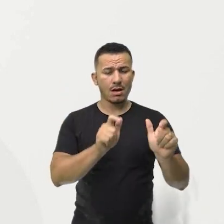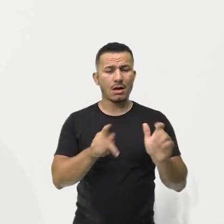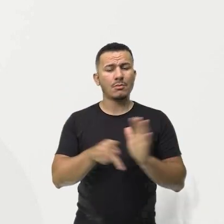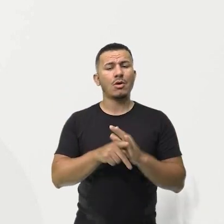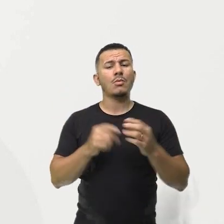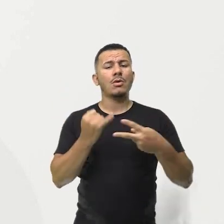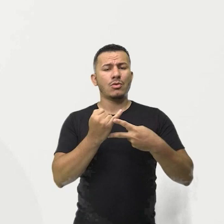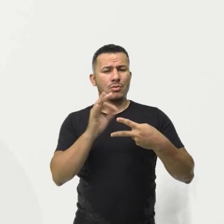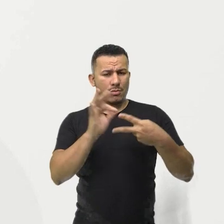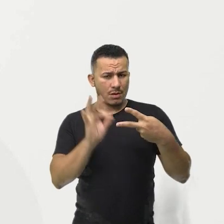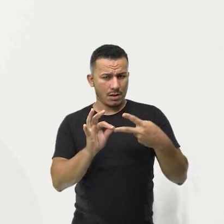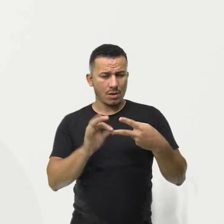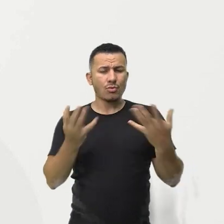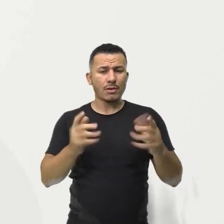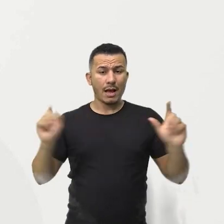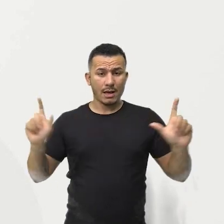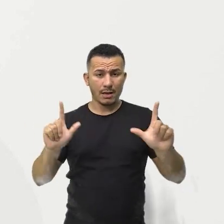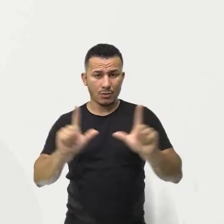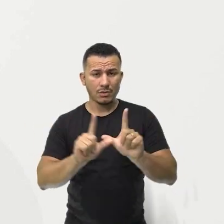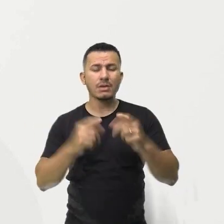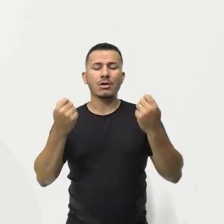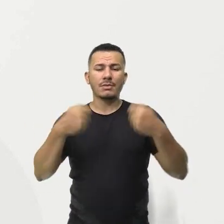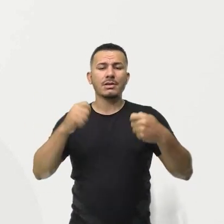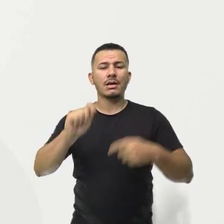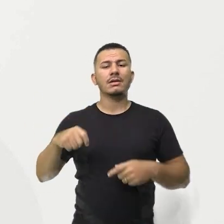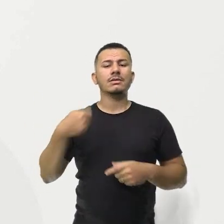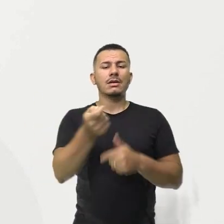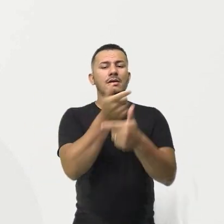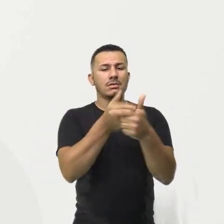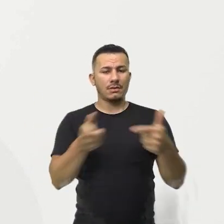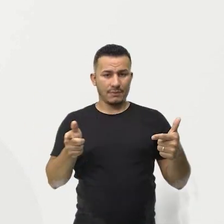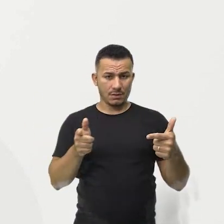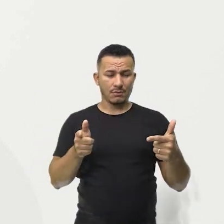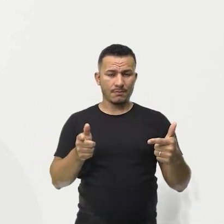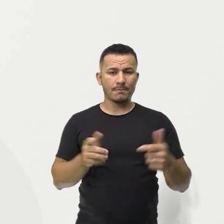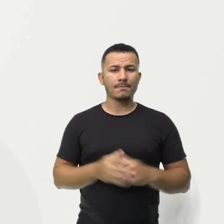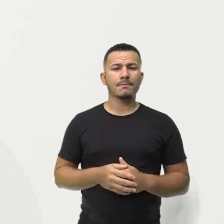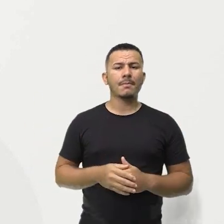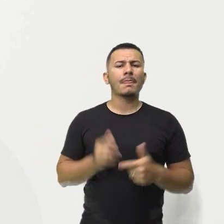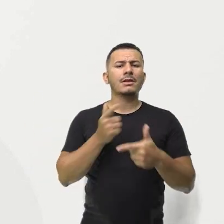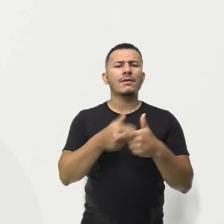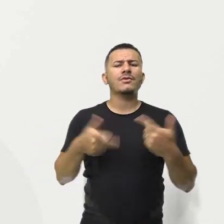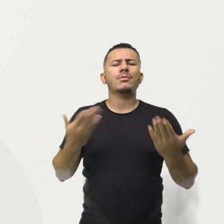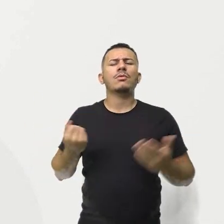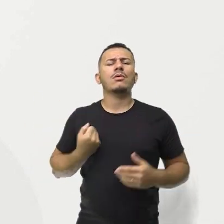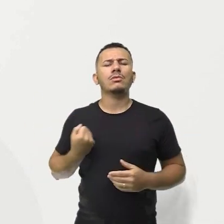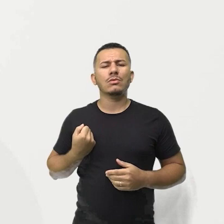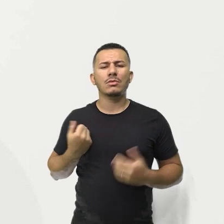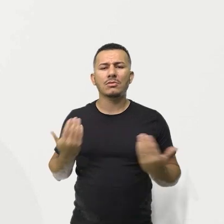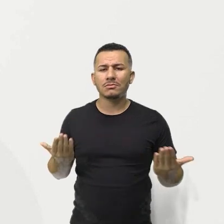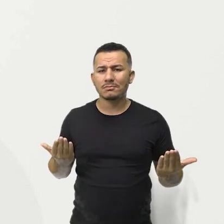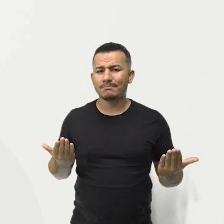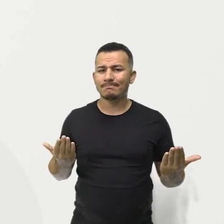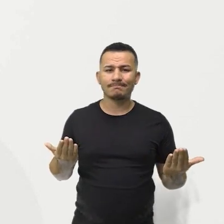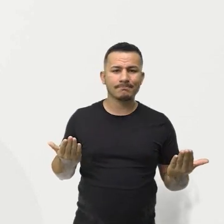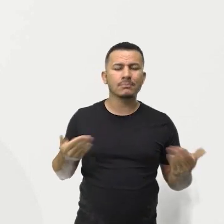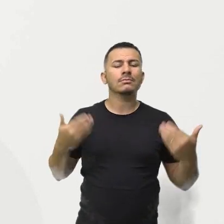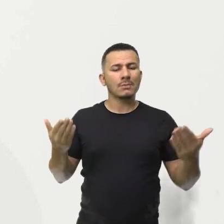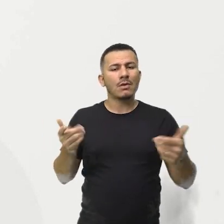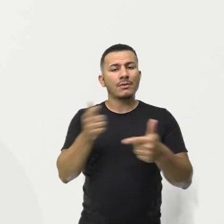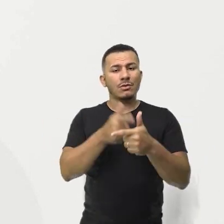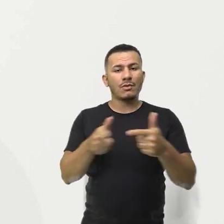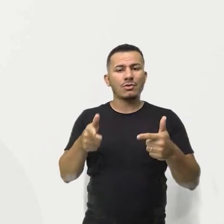x, olha na mesma direção do E, ó, tá o 2, então 2 para y. Essas são as coordenadas do nosso polígono.